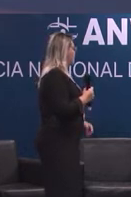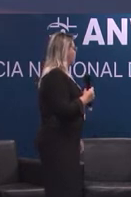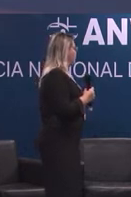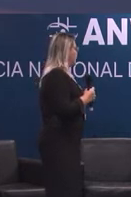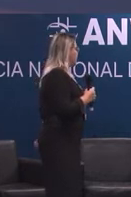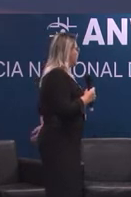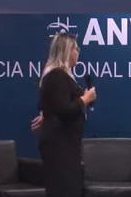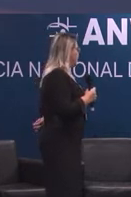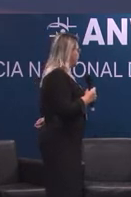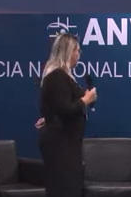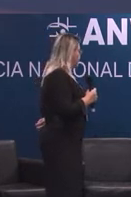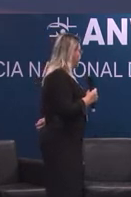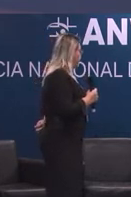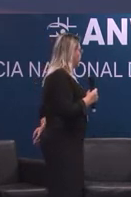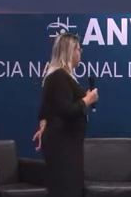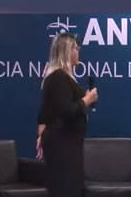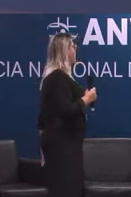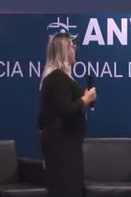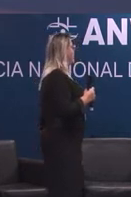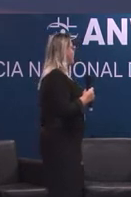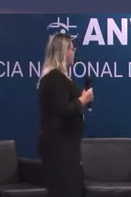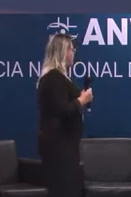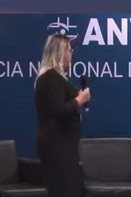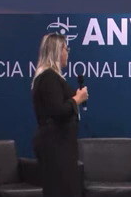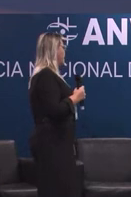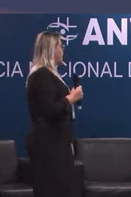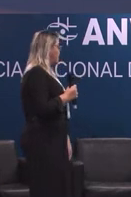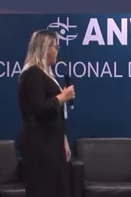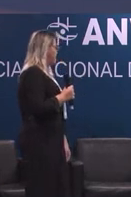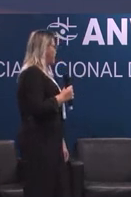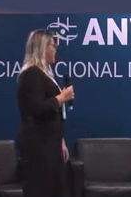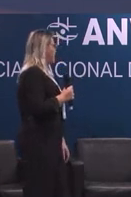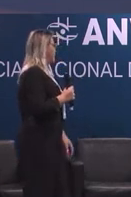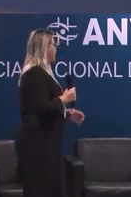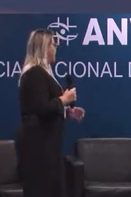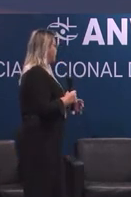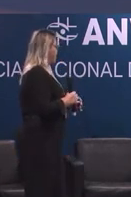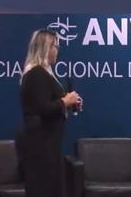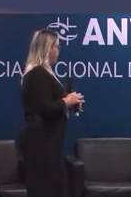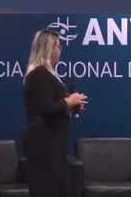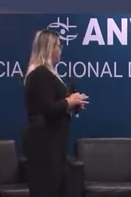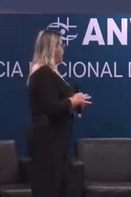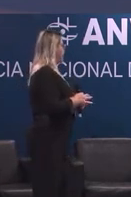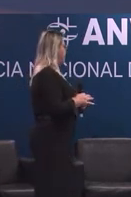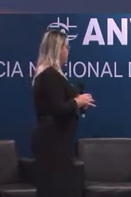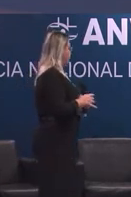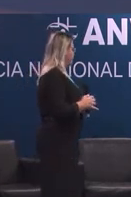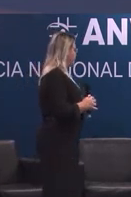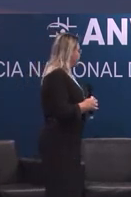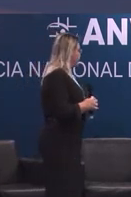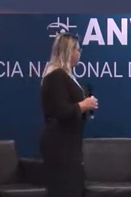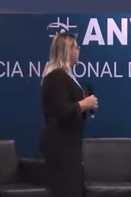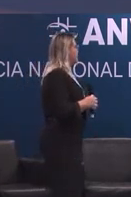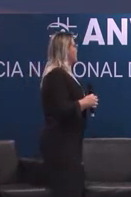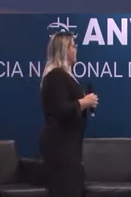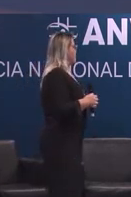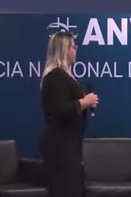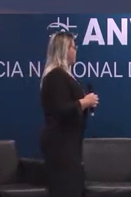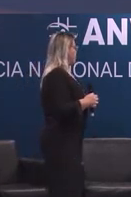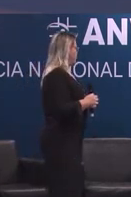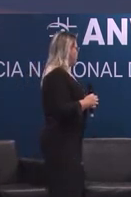da construção de um instrumento regulatório dentro da Anvisa. Não é isso? Então, como nós falamos de manhã,